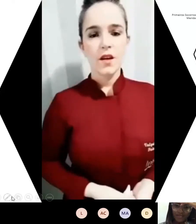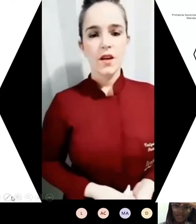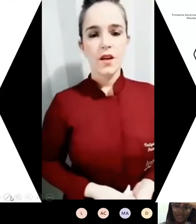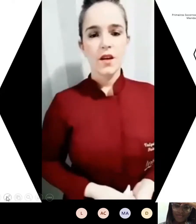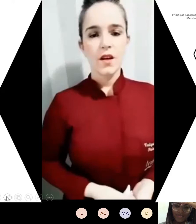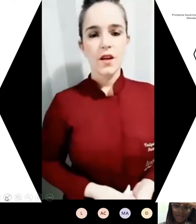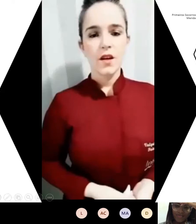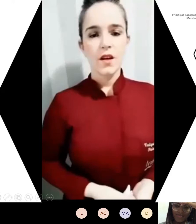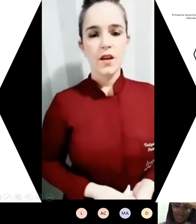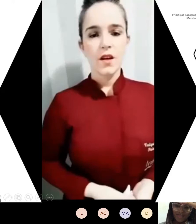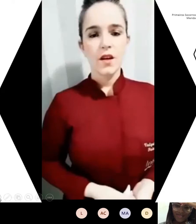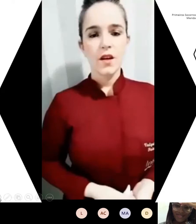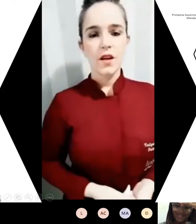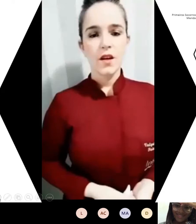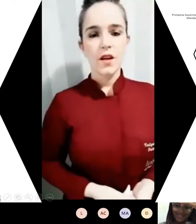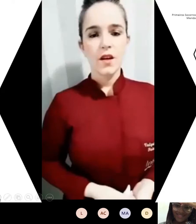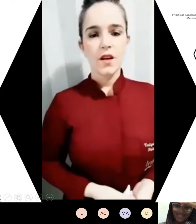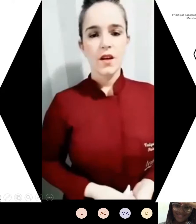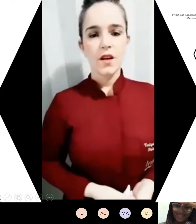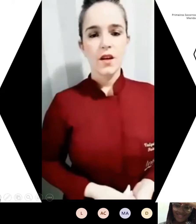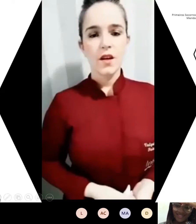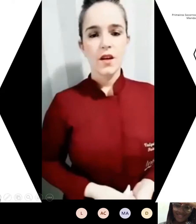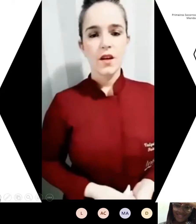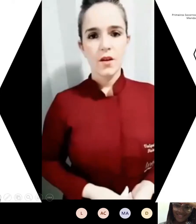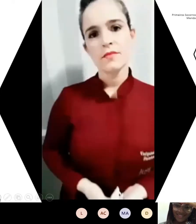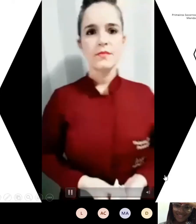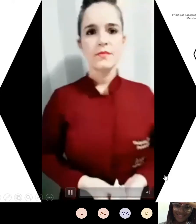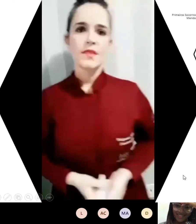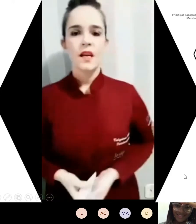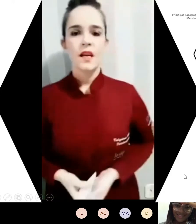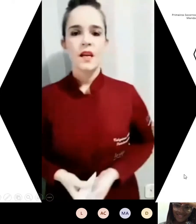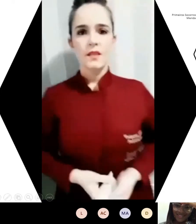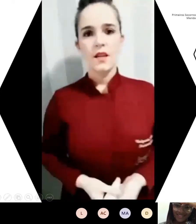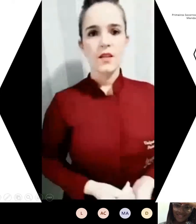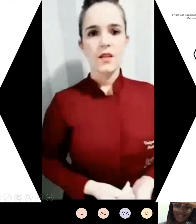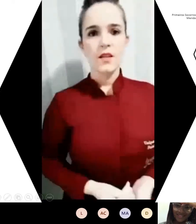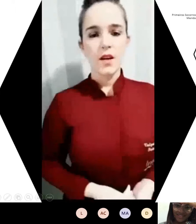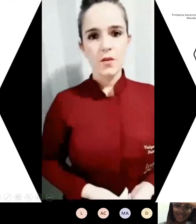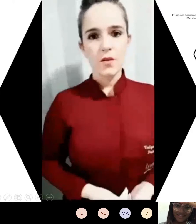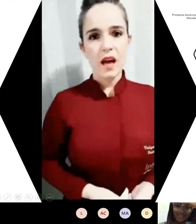Se for botar jaleco branco, fica tudo branco, gente. Tem que ter uma cor. Vamos lá.